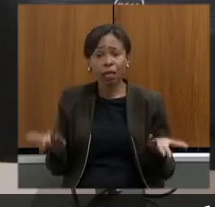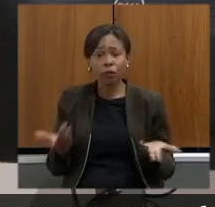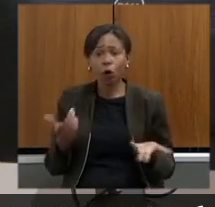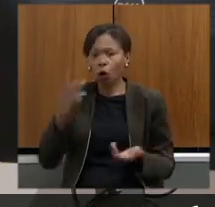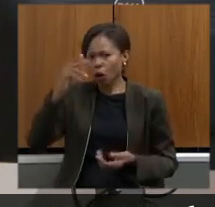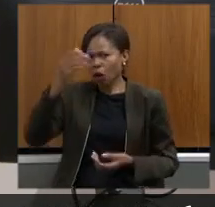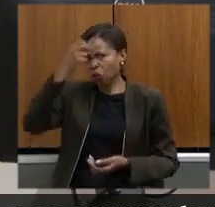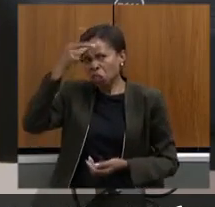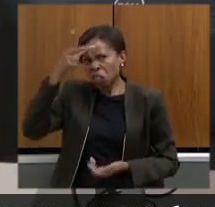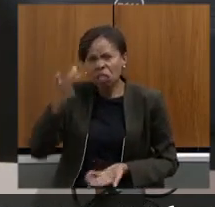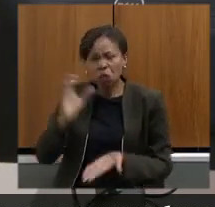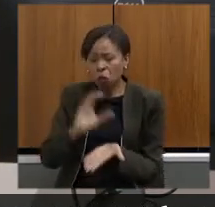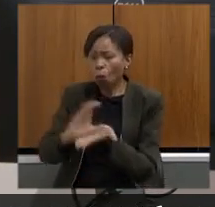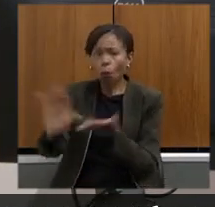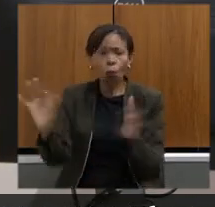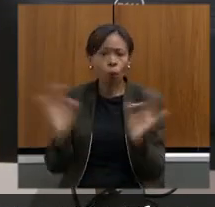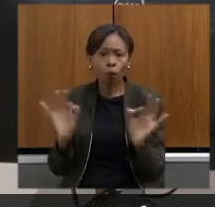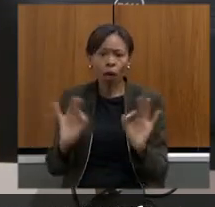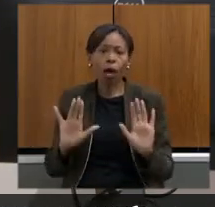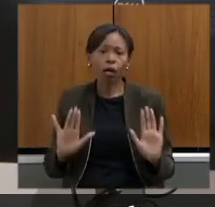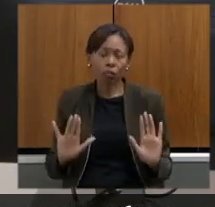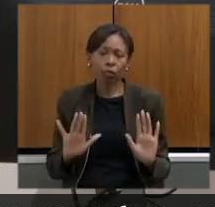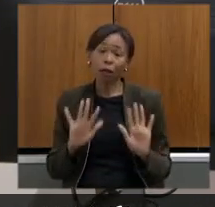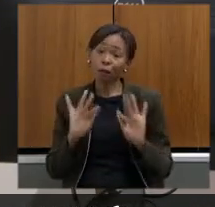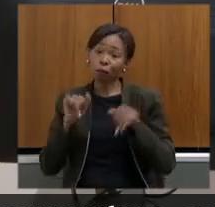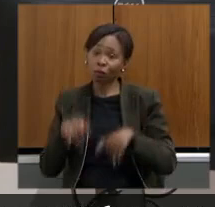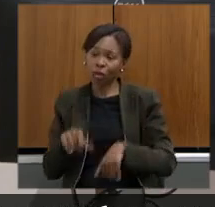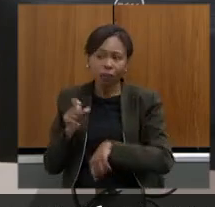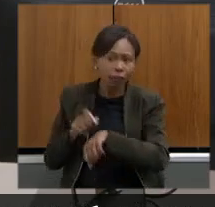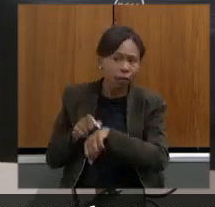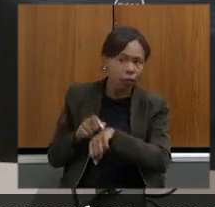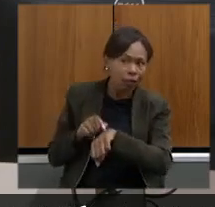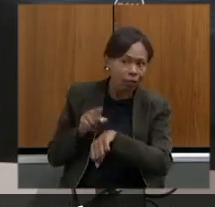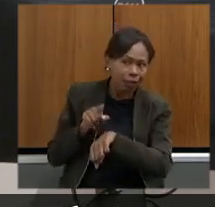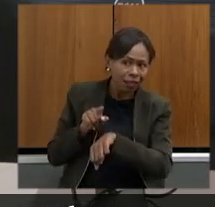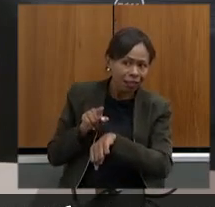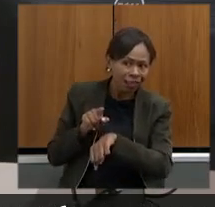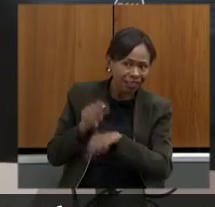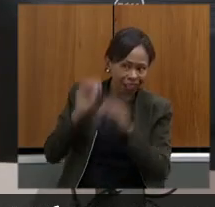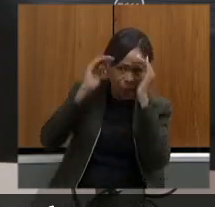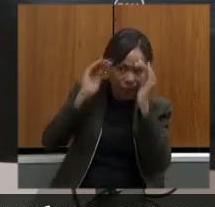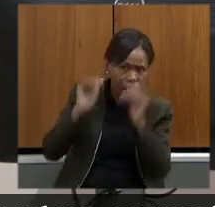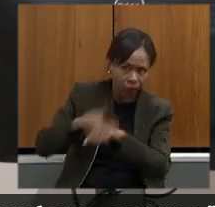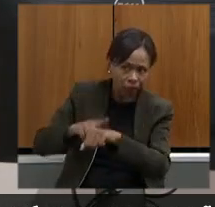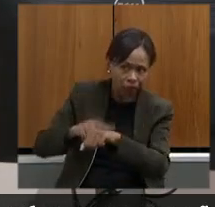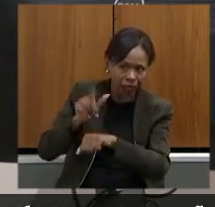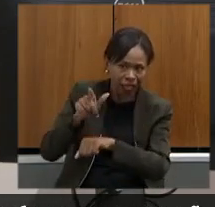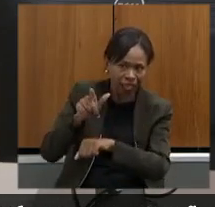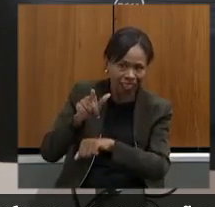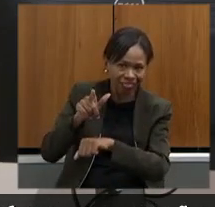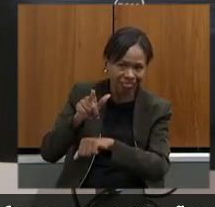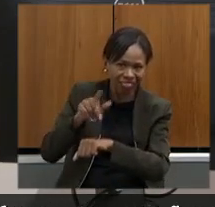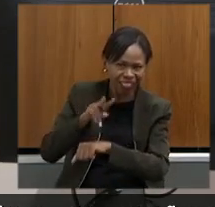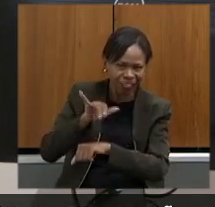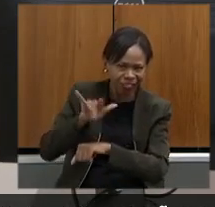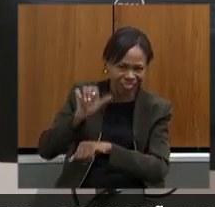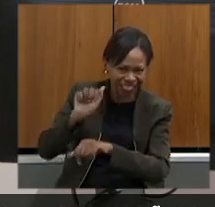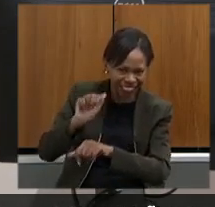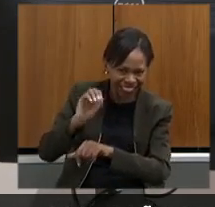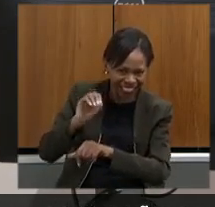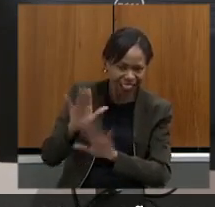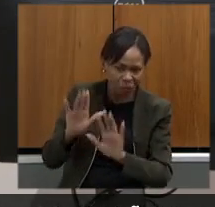e por fim que eu acho que eu tomei meus tempos é tá marcando meu tempo eu tô dentro do tempo ainda tô dentro do tempo do presidente do Egito Então